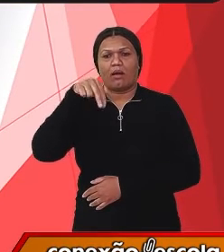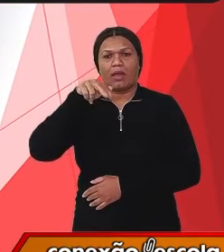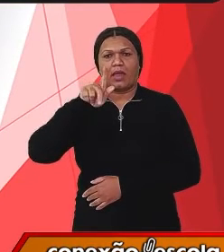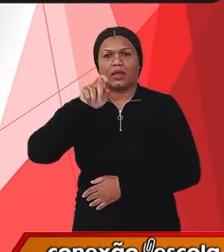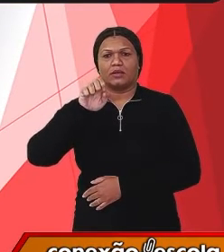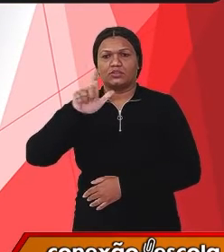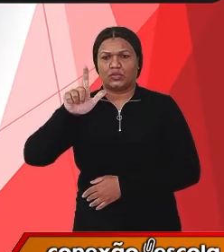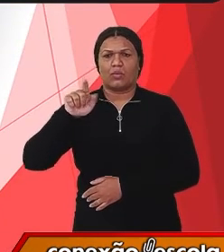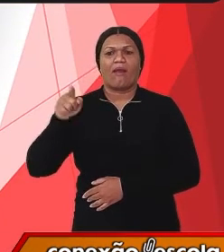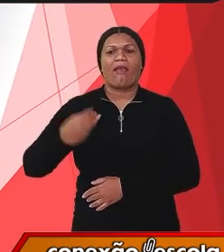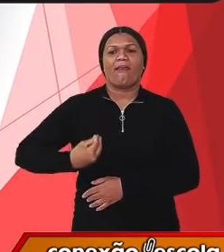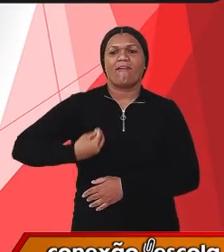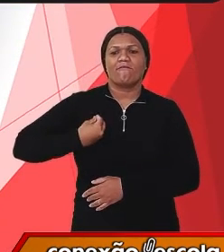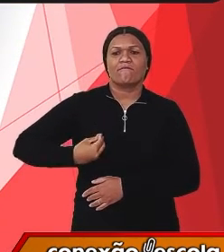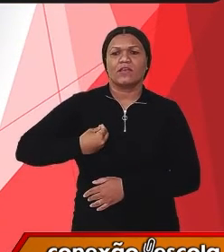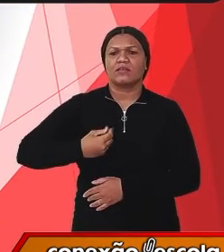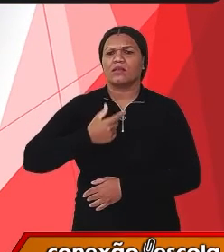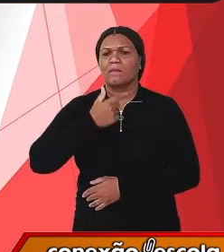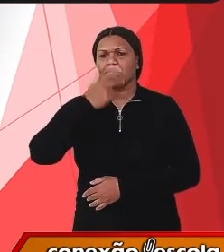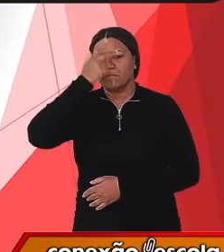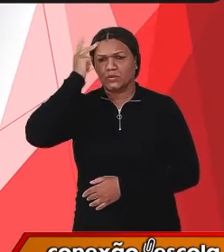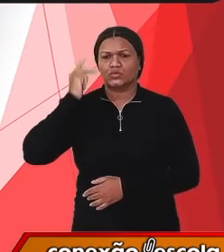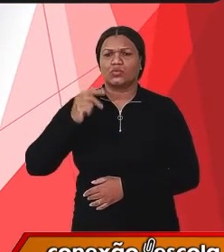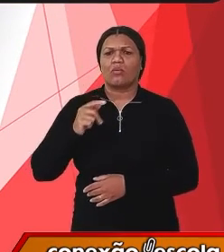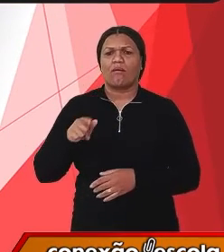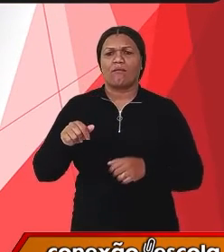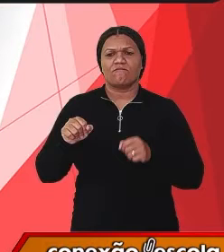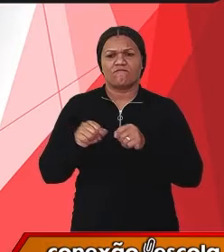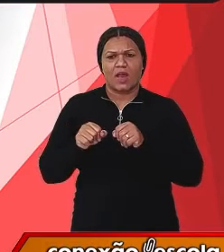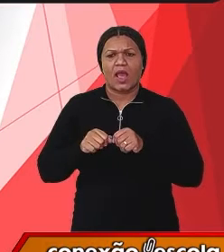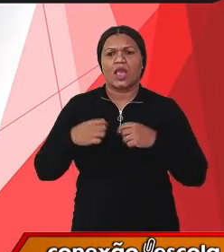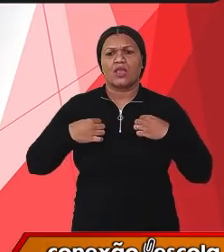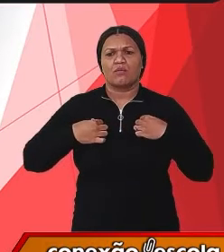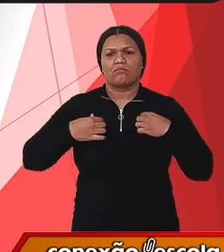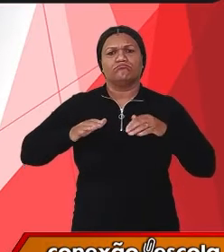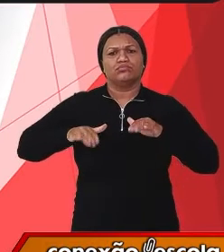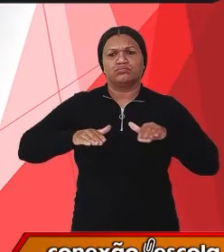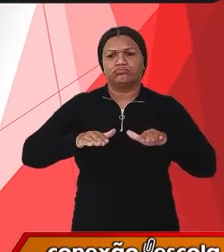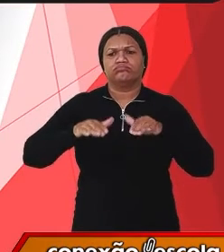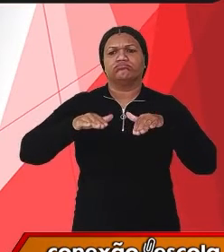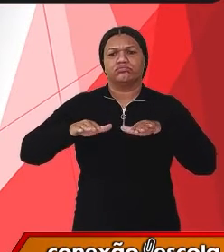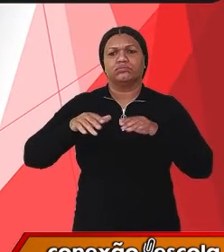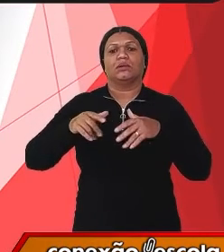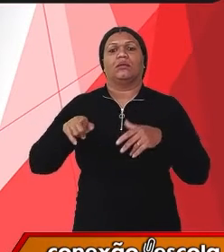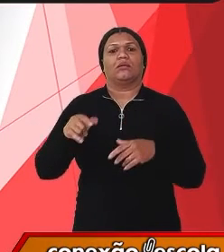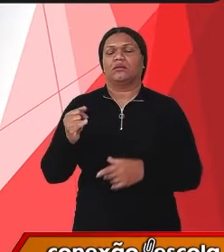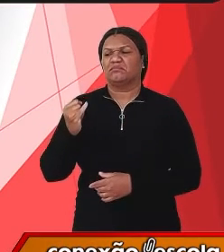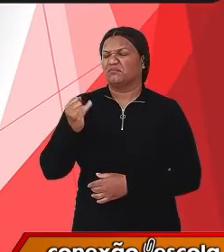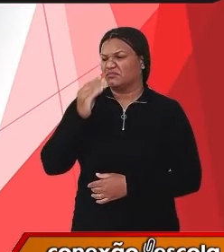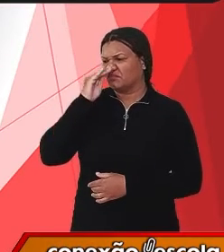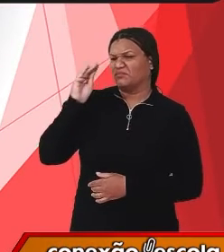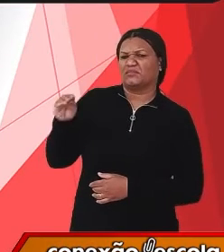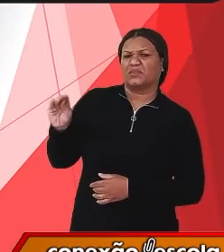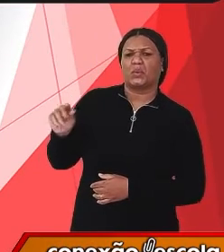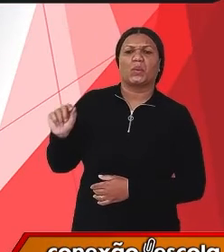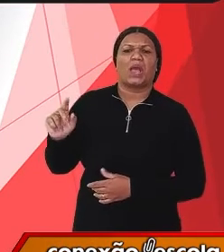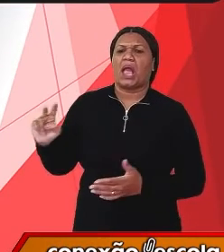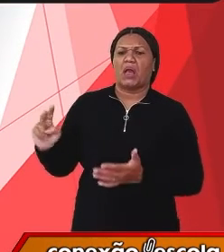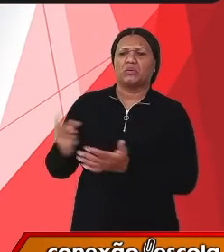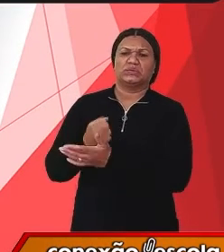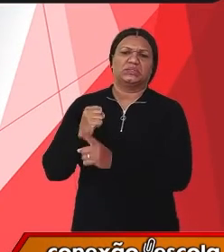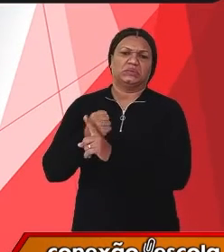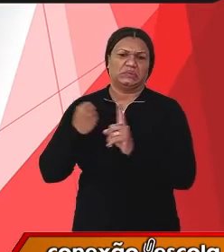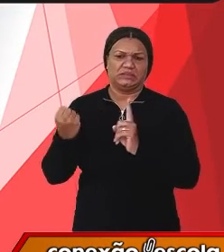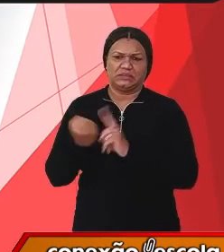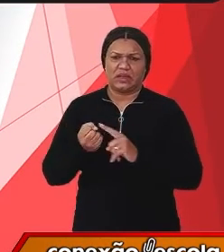média alta no Brasil, chamada Zuzuendio. Ela não se importava muito com o que acontecia com a